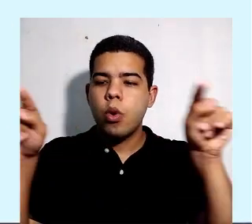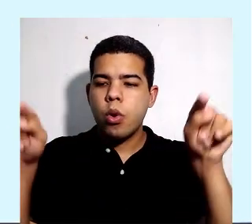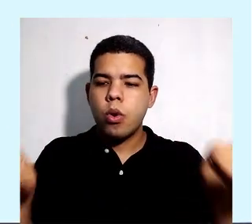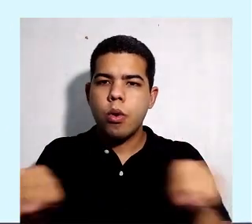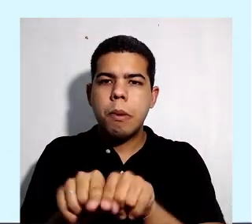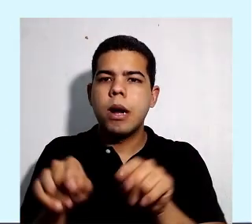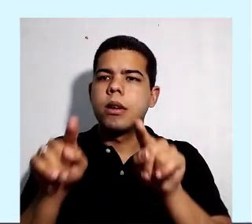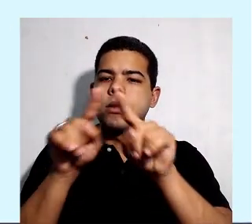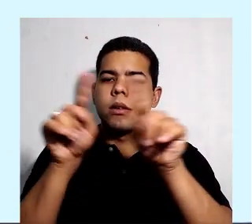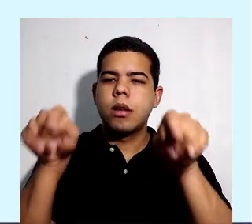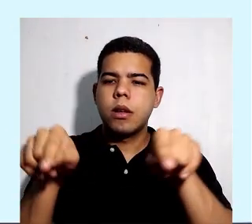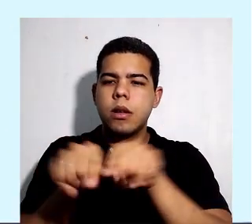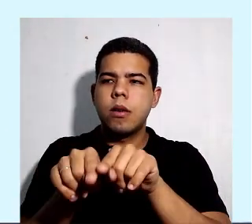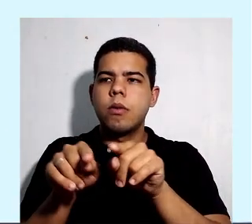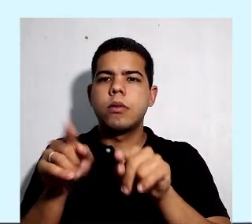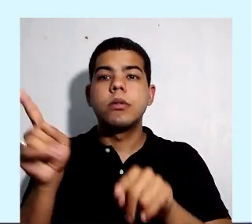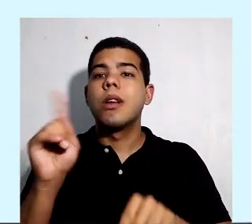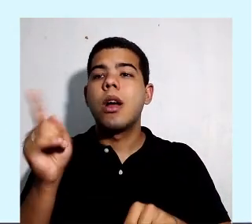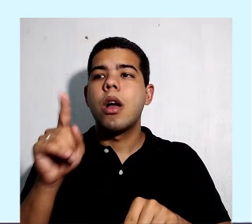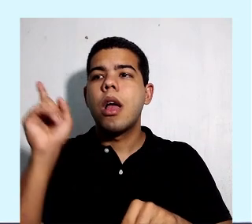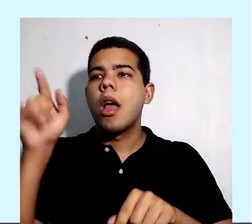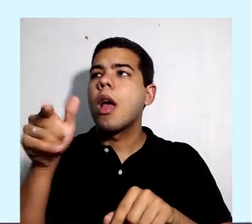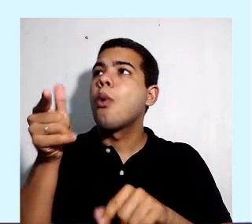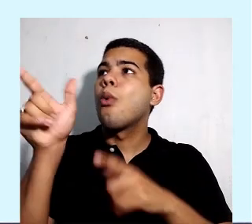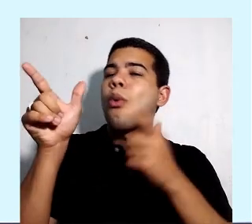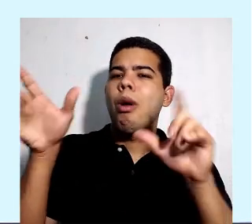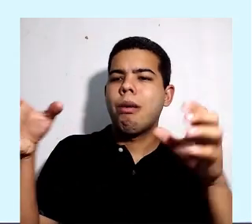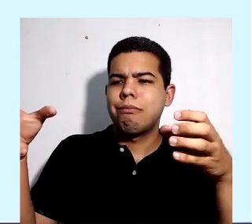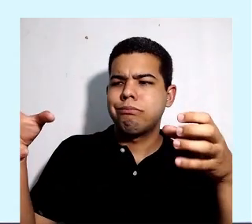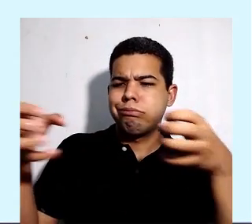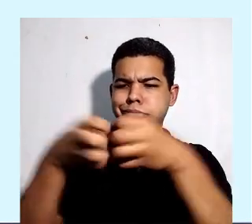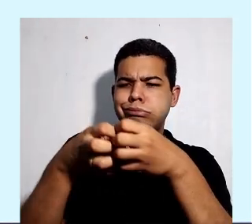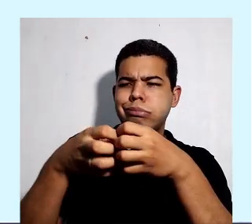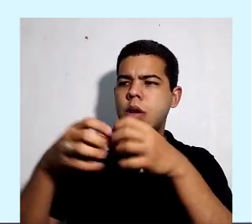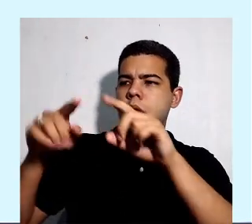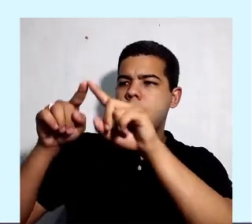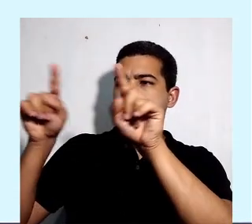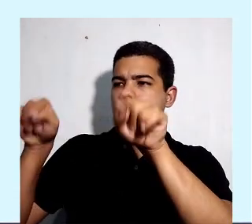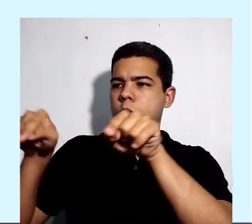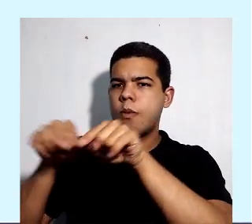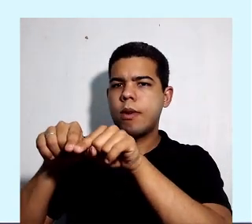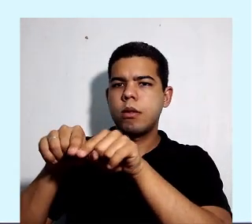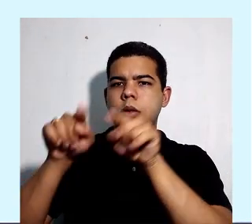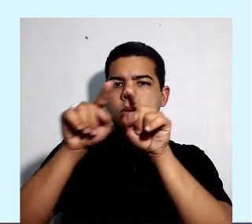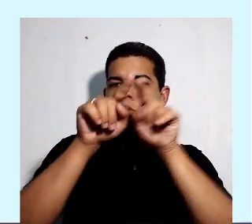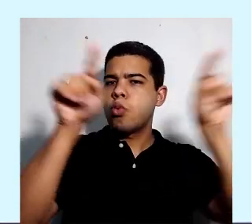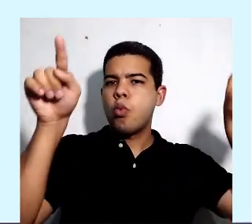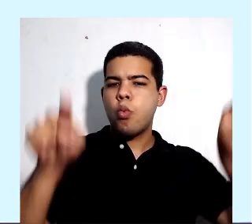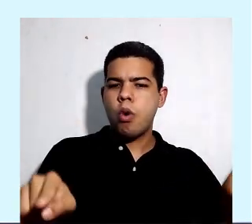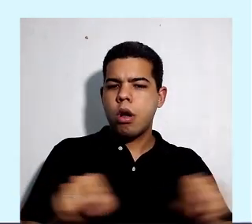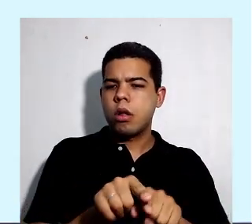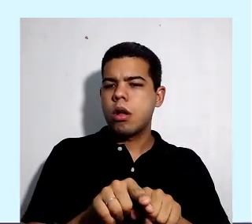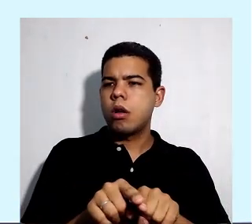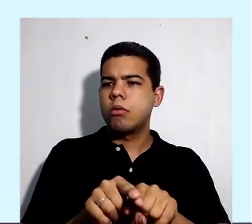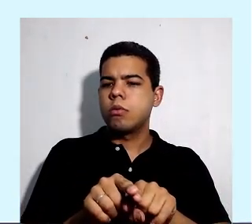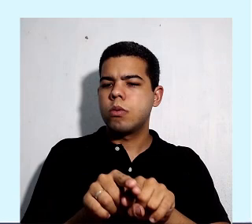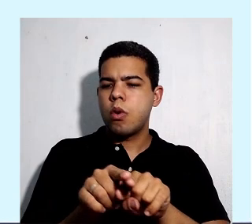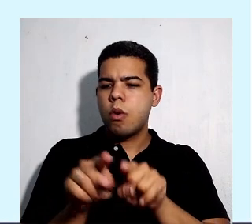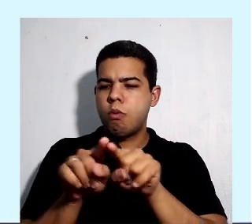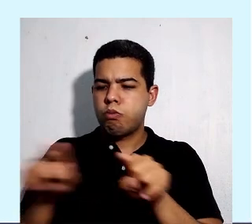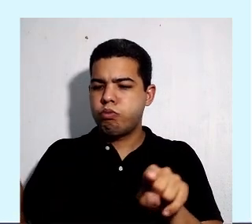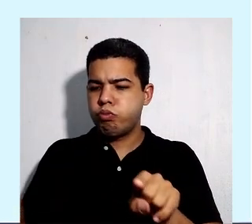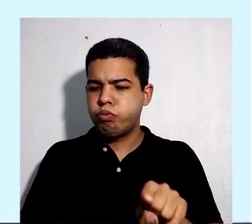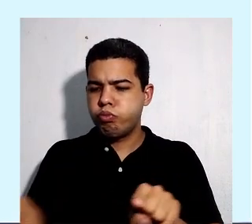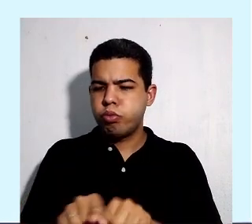retângulos, quadrados, triângulos, são junções desses polígonos, dessas figuras planas e formam uma